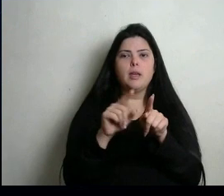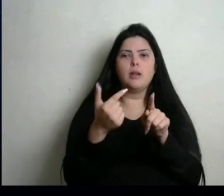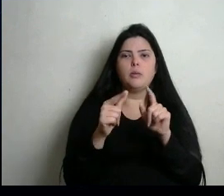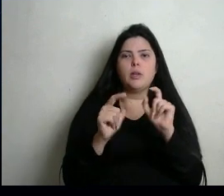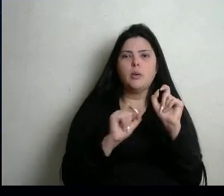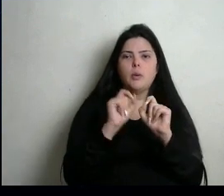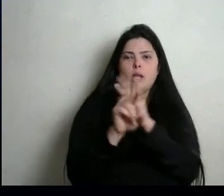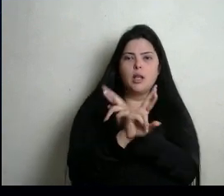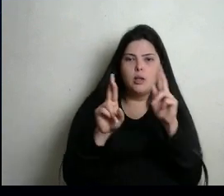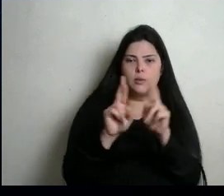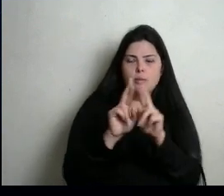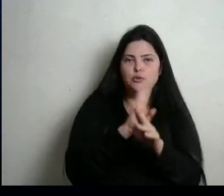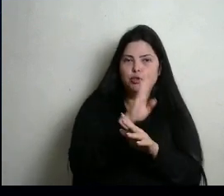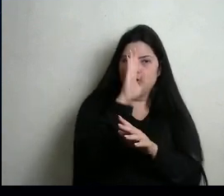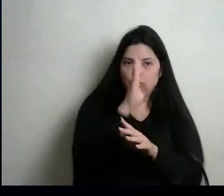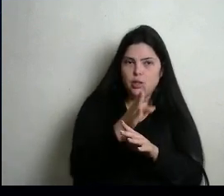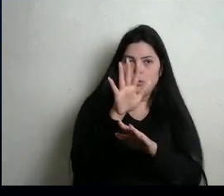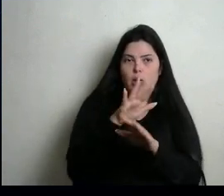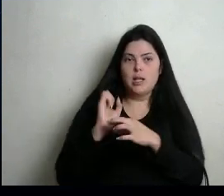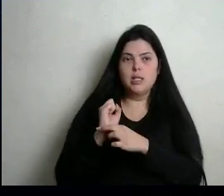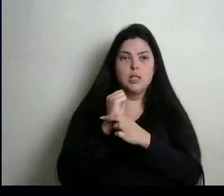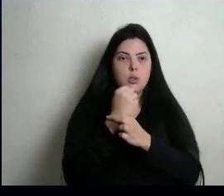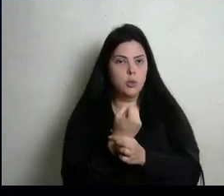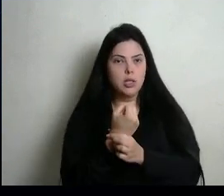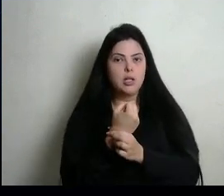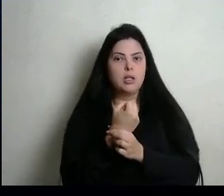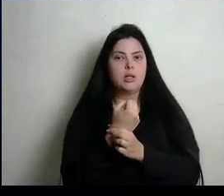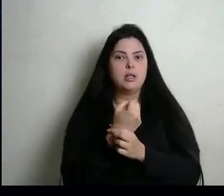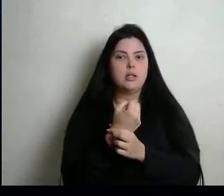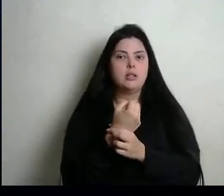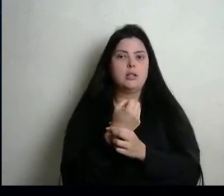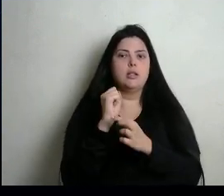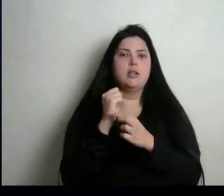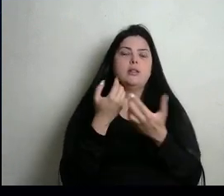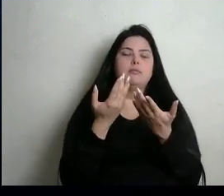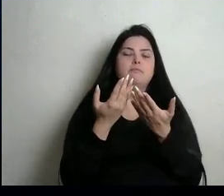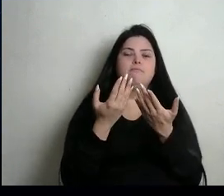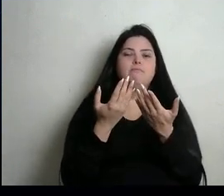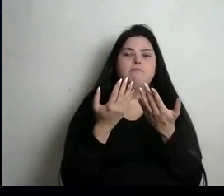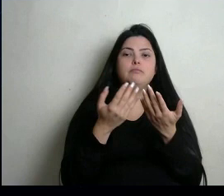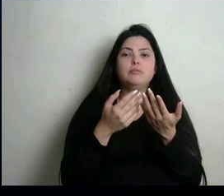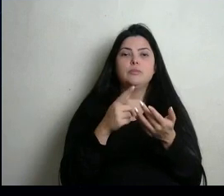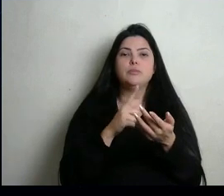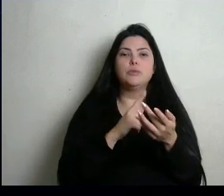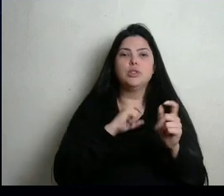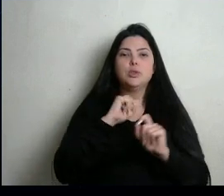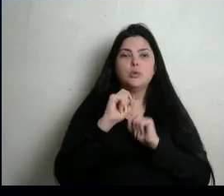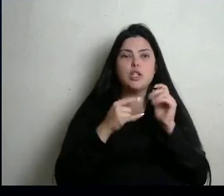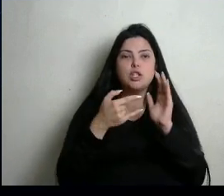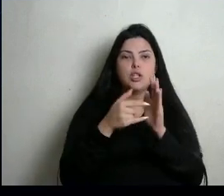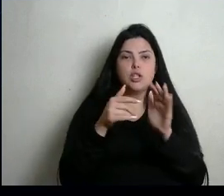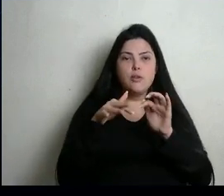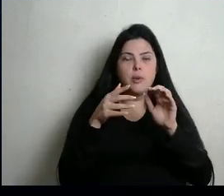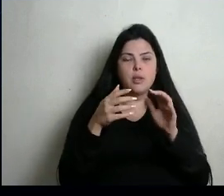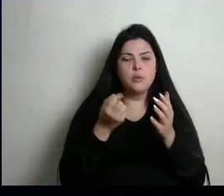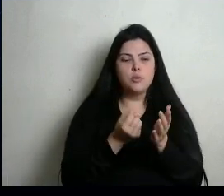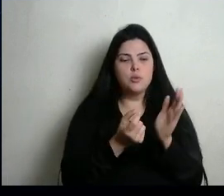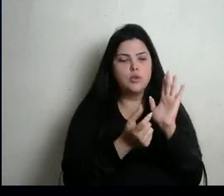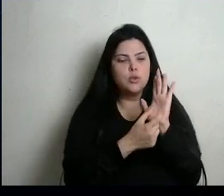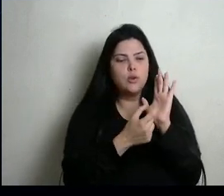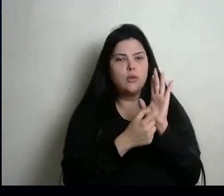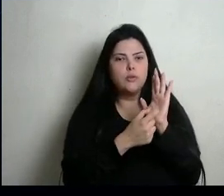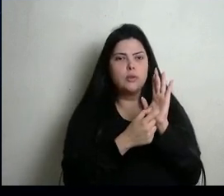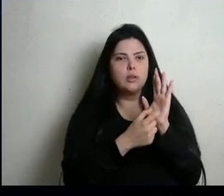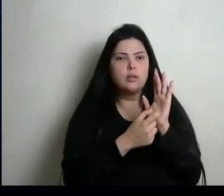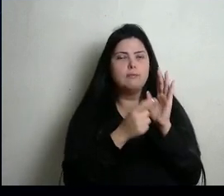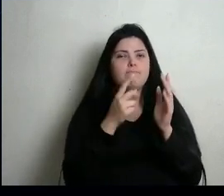relacionamento direto com a área de segurança, cybersecurity, as questões, eu tinha na questão do desenvolvimento de software eu via uma